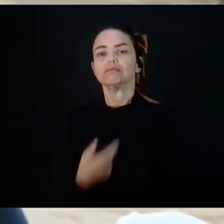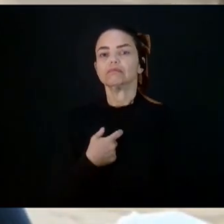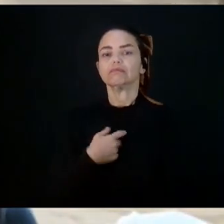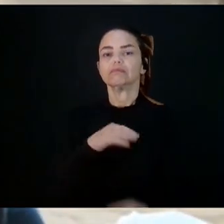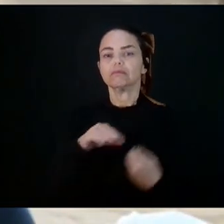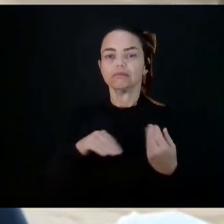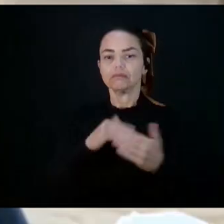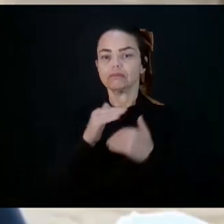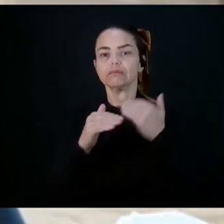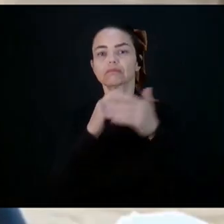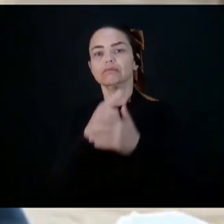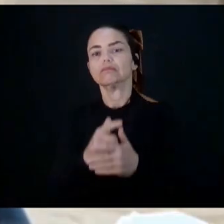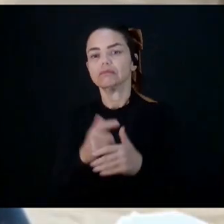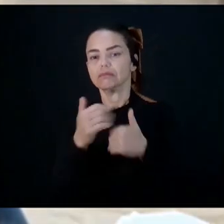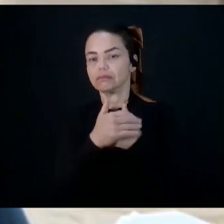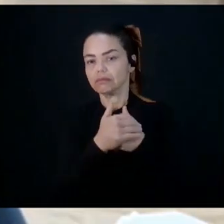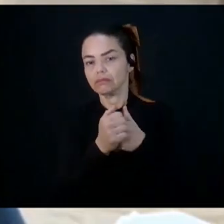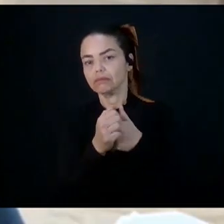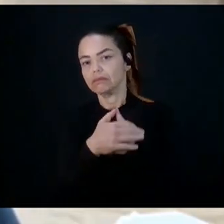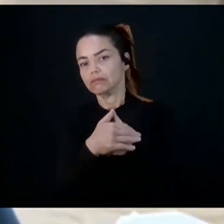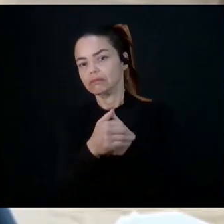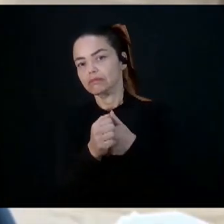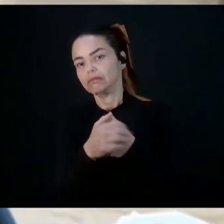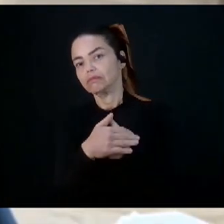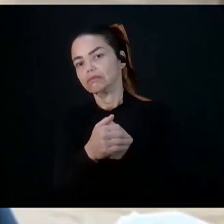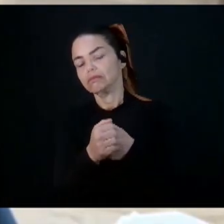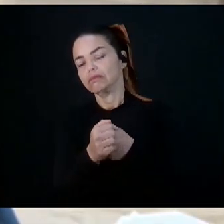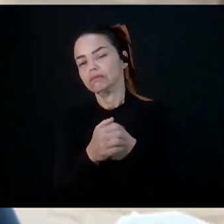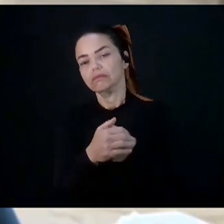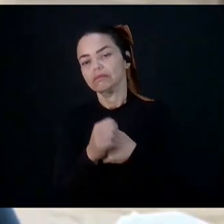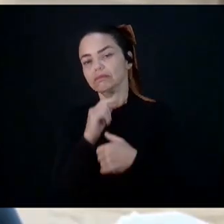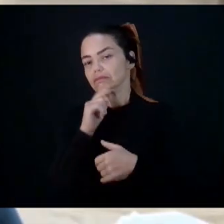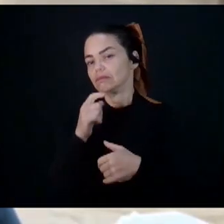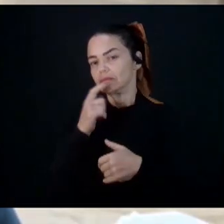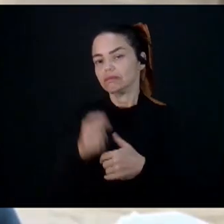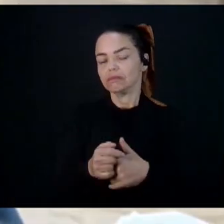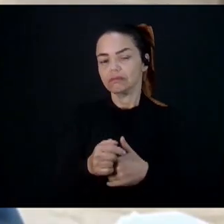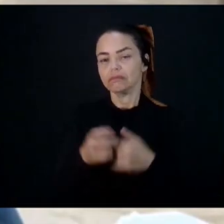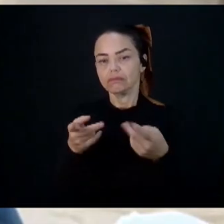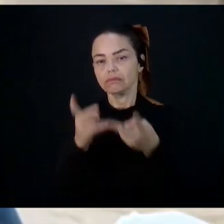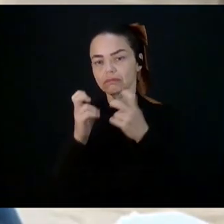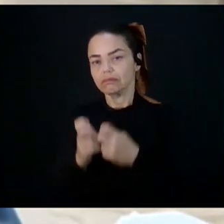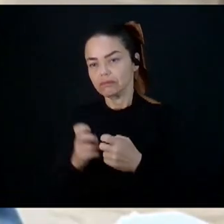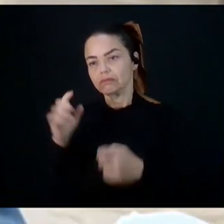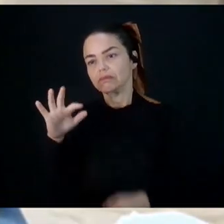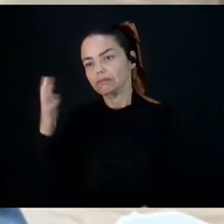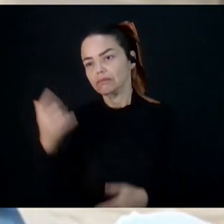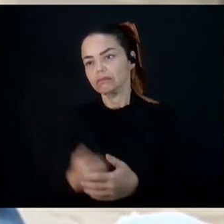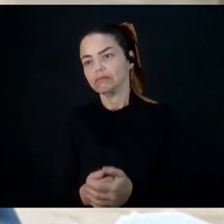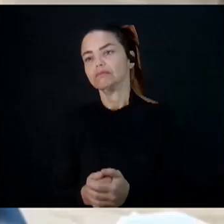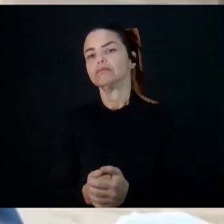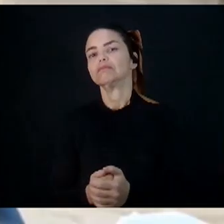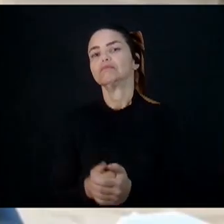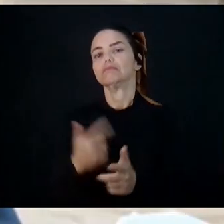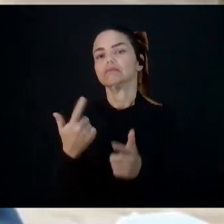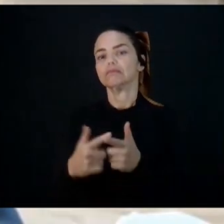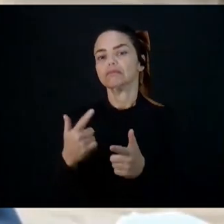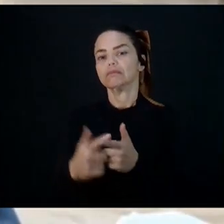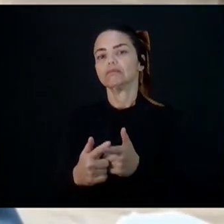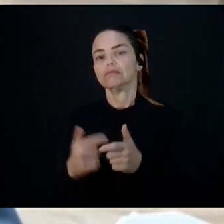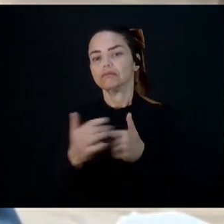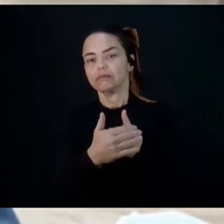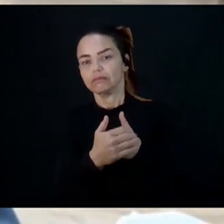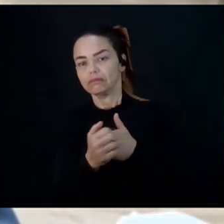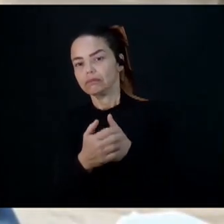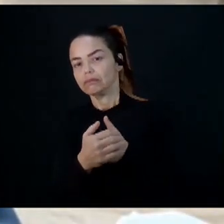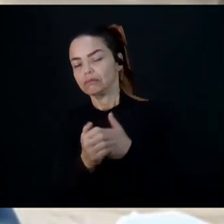afeto tão grande que ela não consegue enxergar o que está acontecendo, porque o afeto que ela desenvolveu